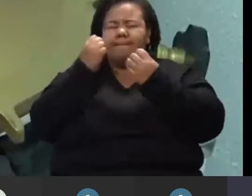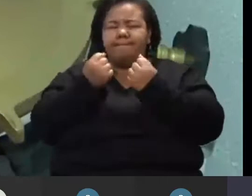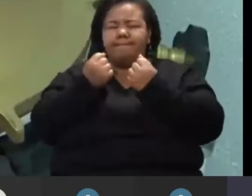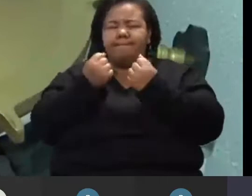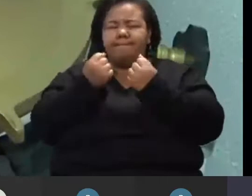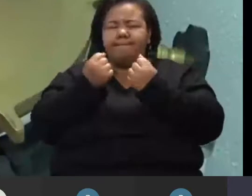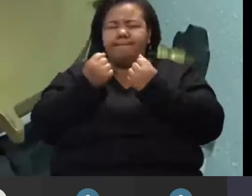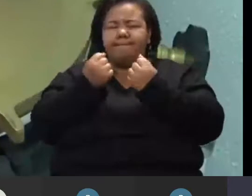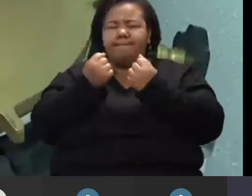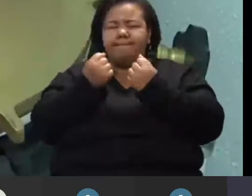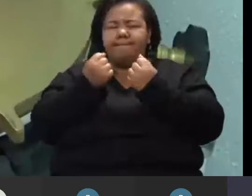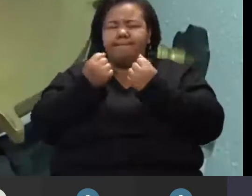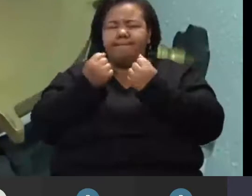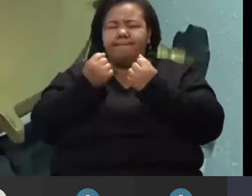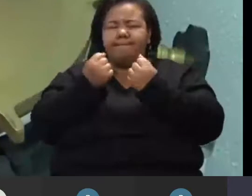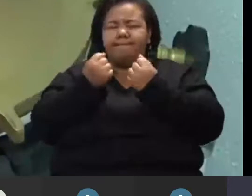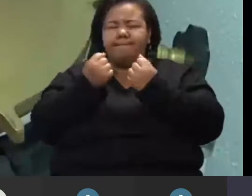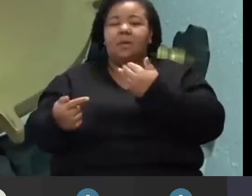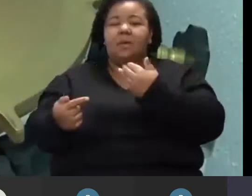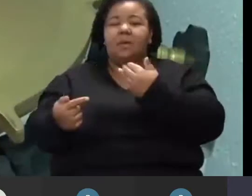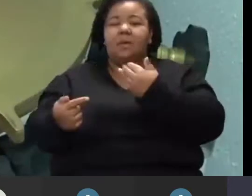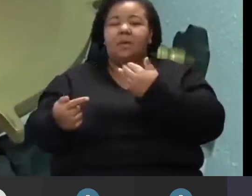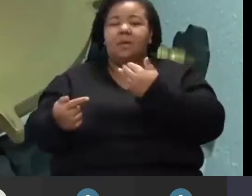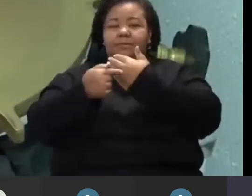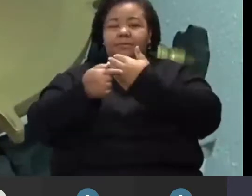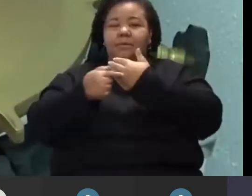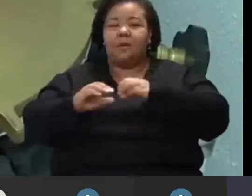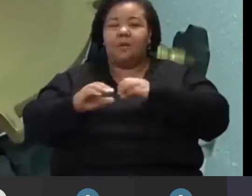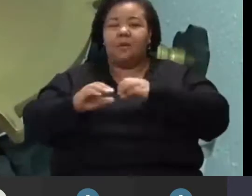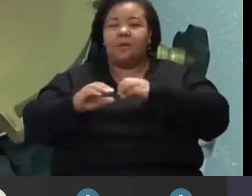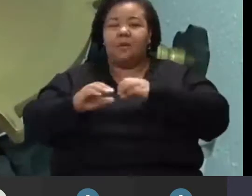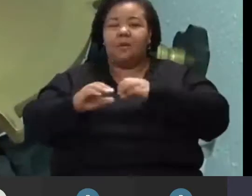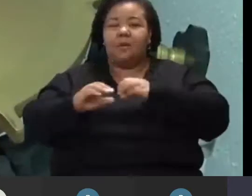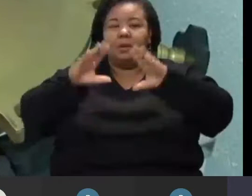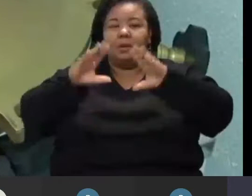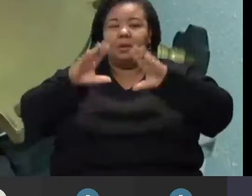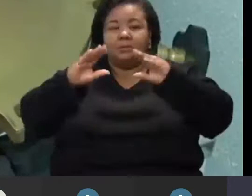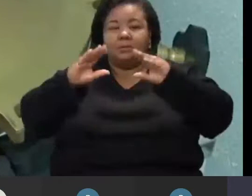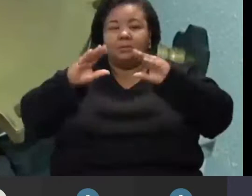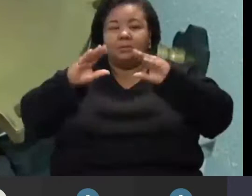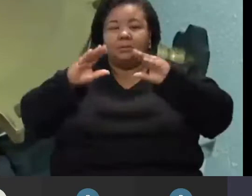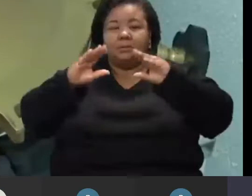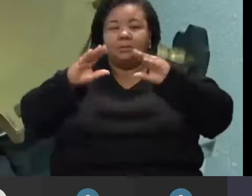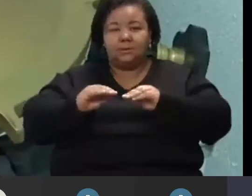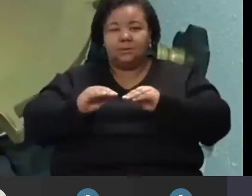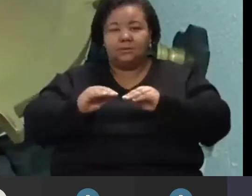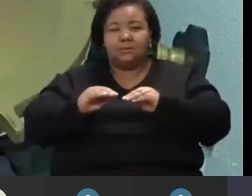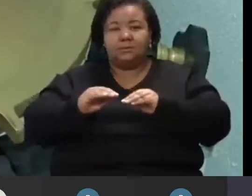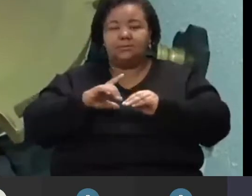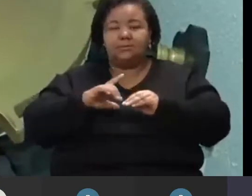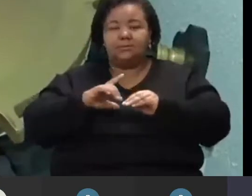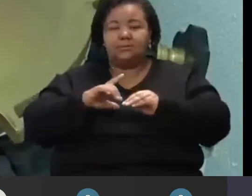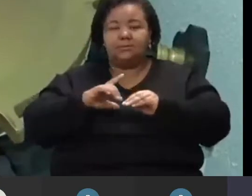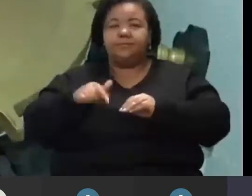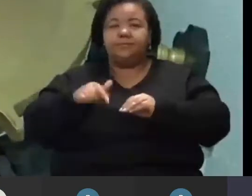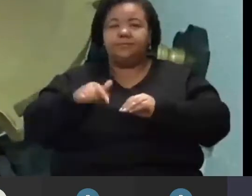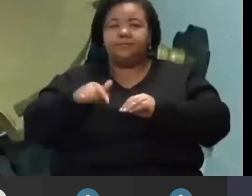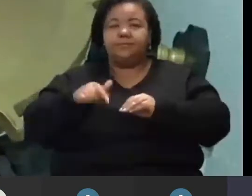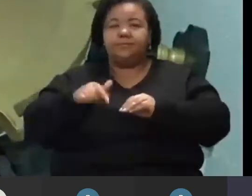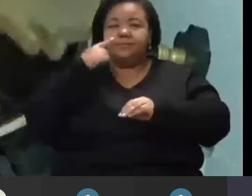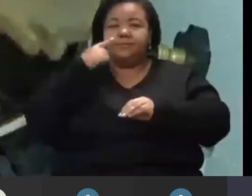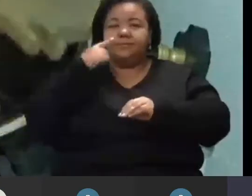que é o botão de liga e desliga. E a válvula da pressão. Então, você vai abrir a autoclave,